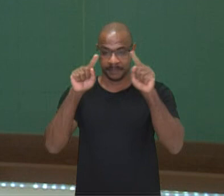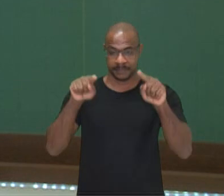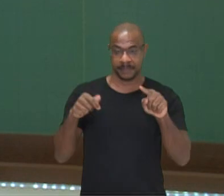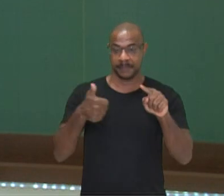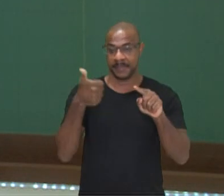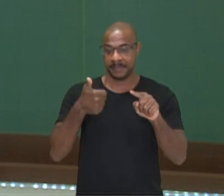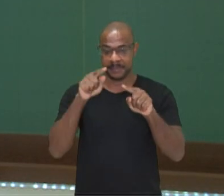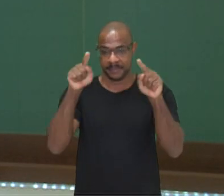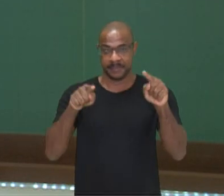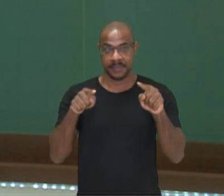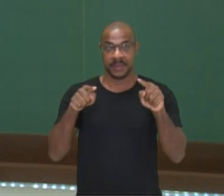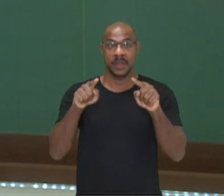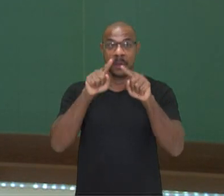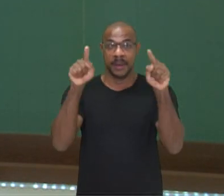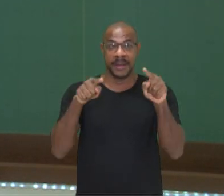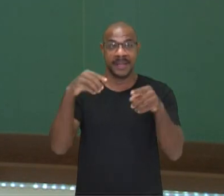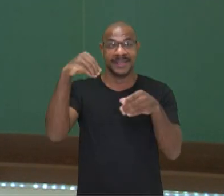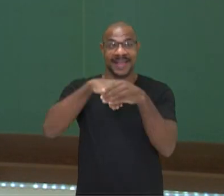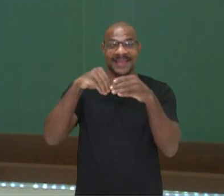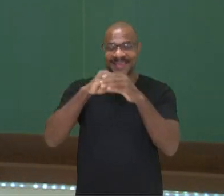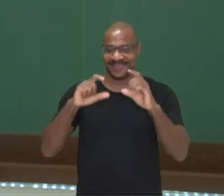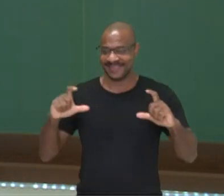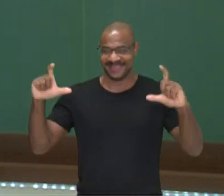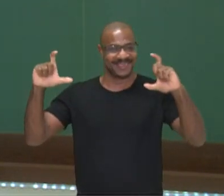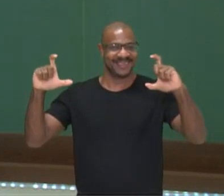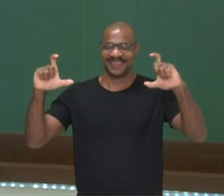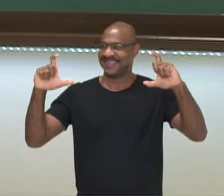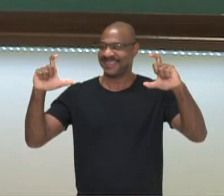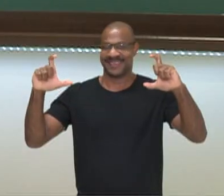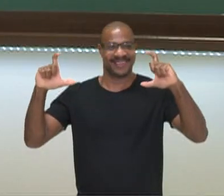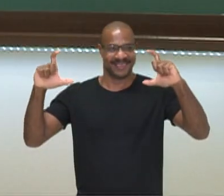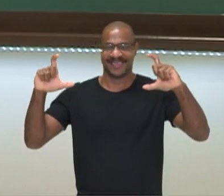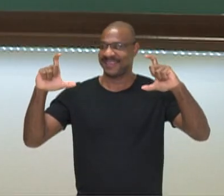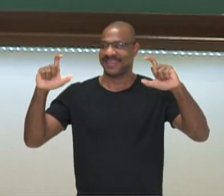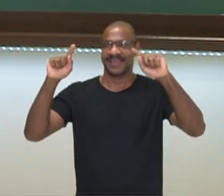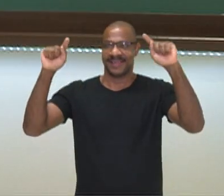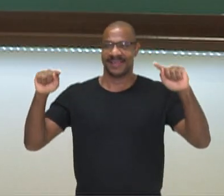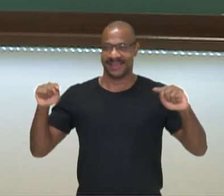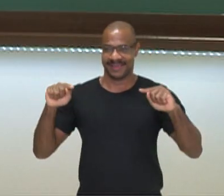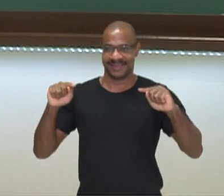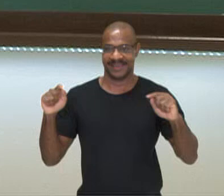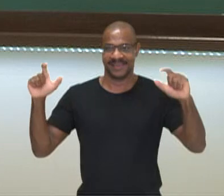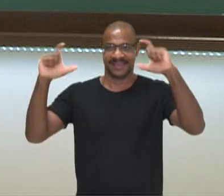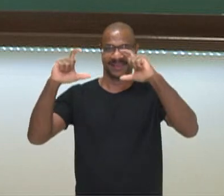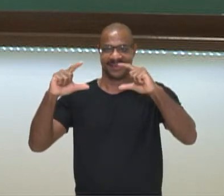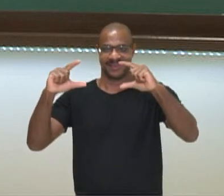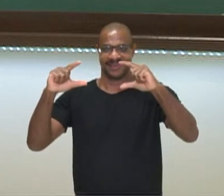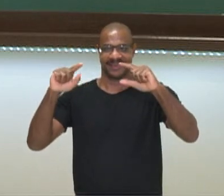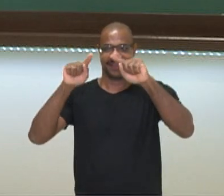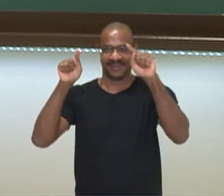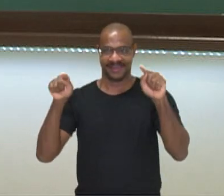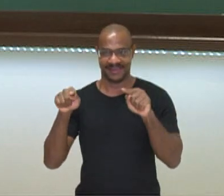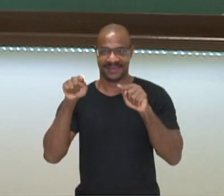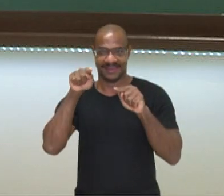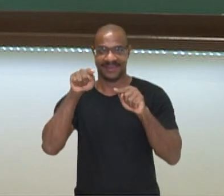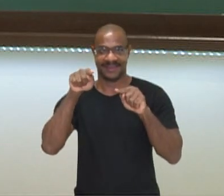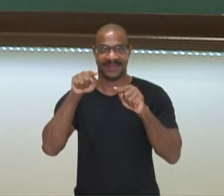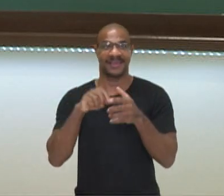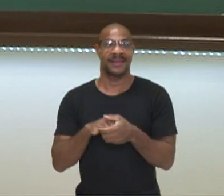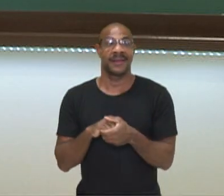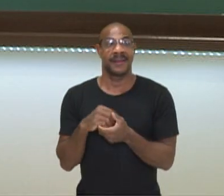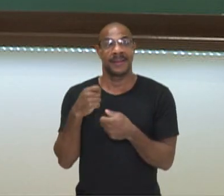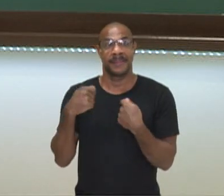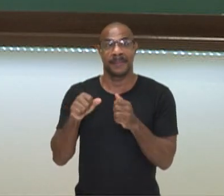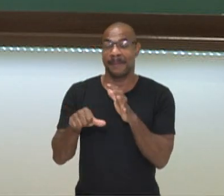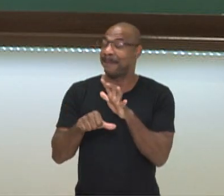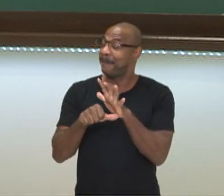está dentro dos colchetes aqui. Então, é como se eu olhasse primeiro bem no meinho, ou seja, no interior, e fosse